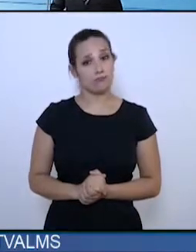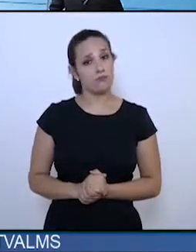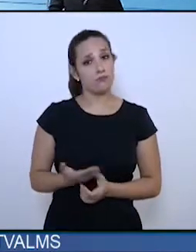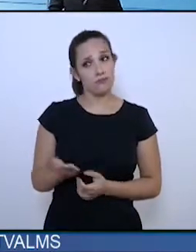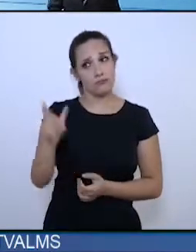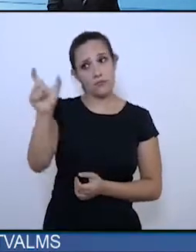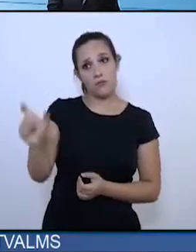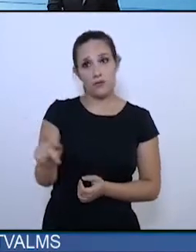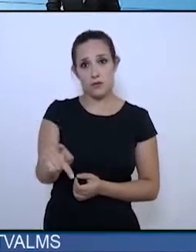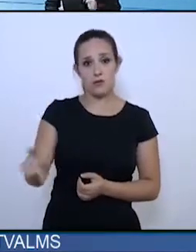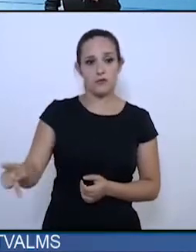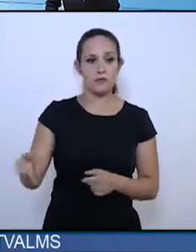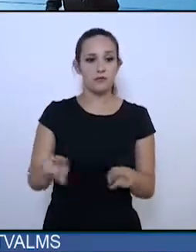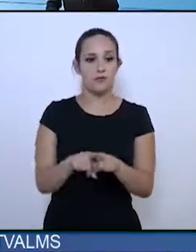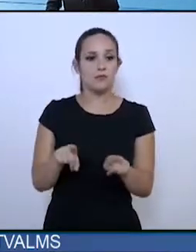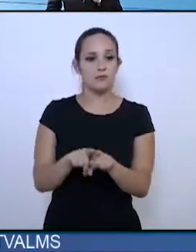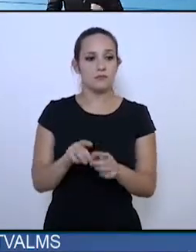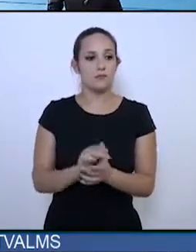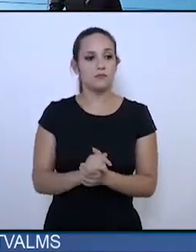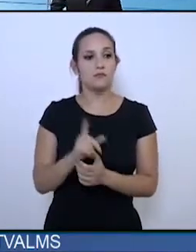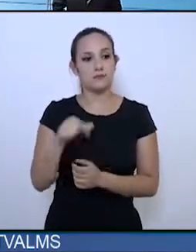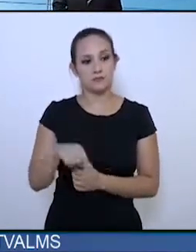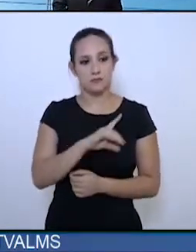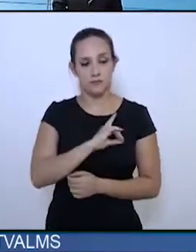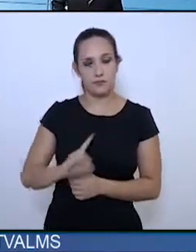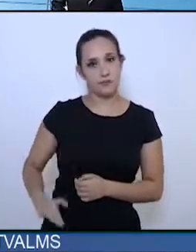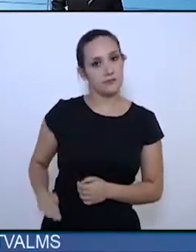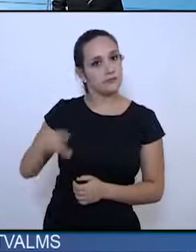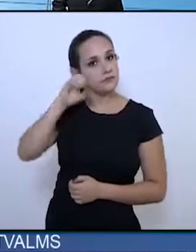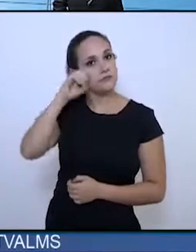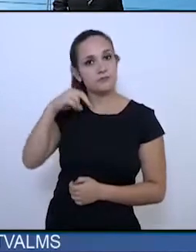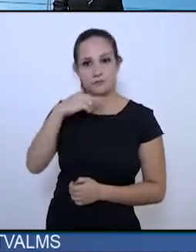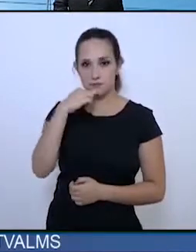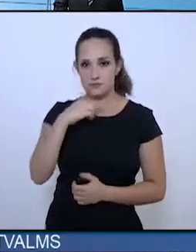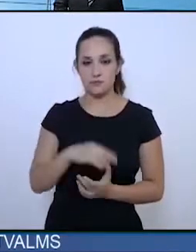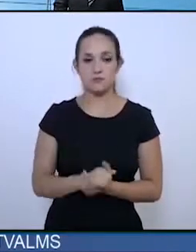Senhor presidente, deputado Onevandro de Matos,